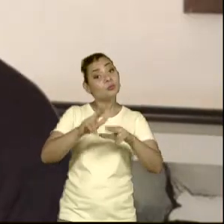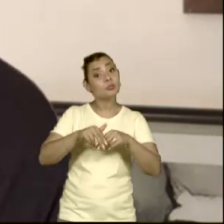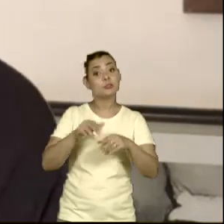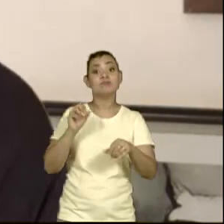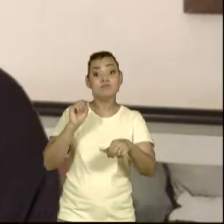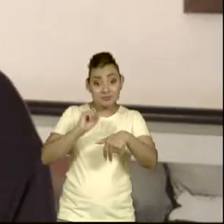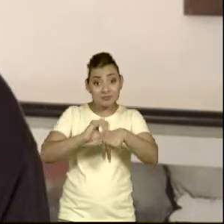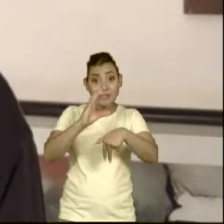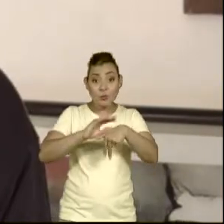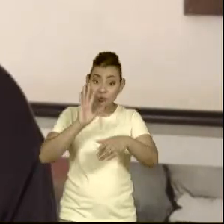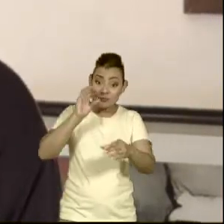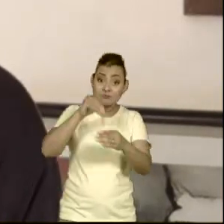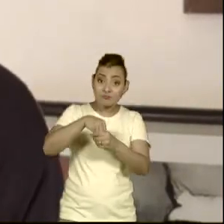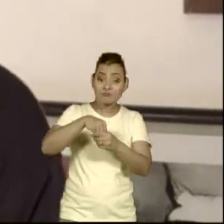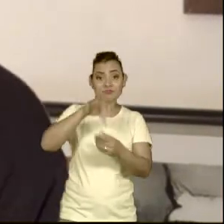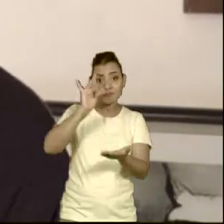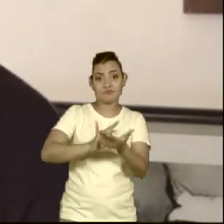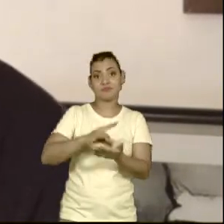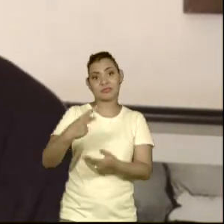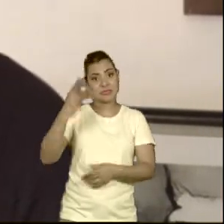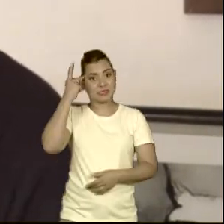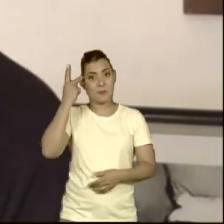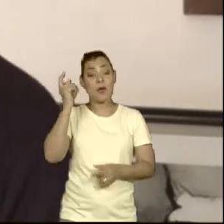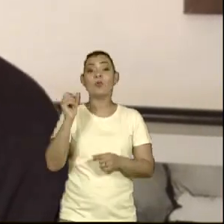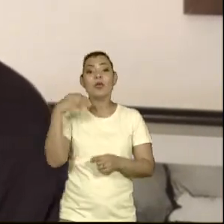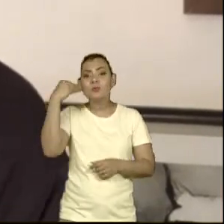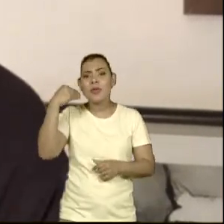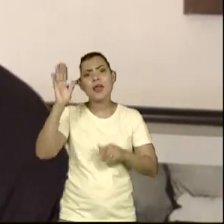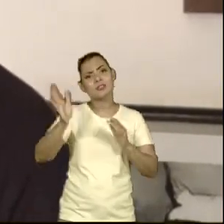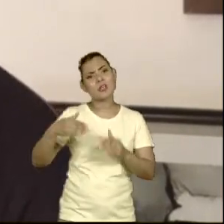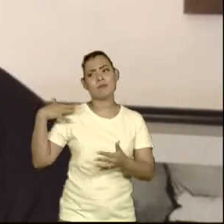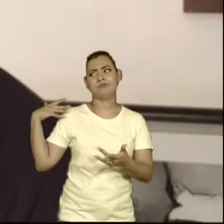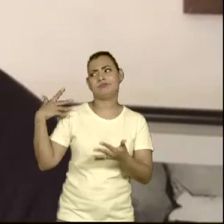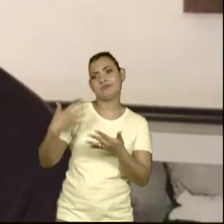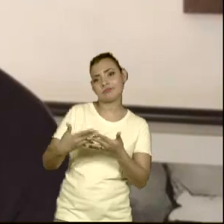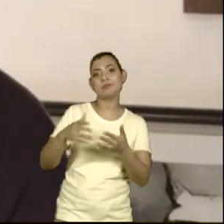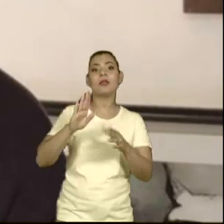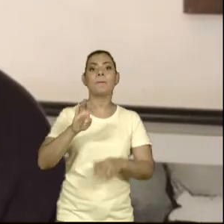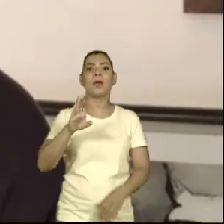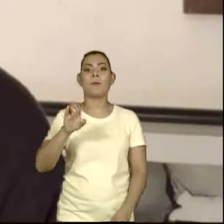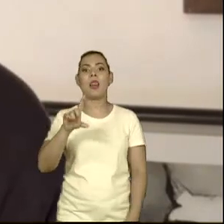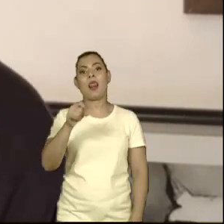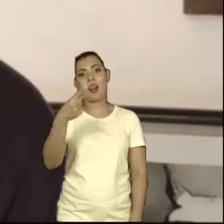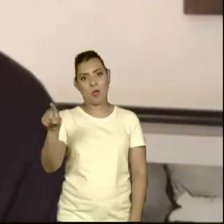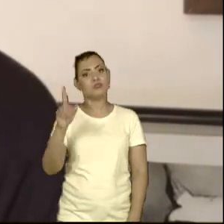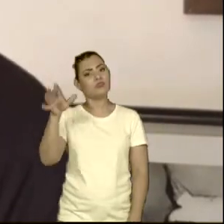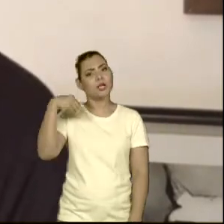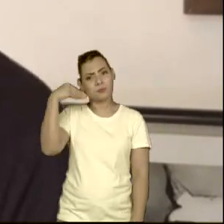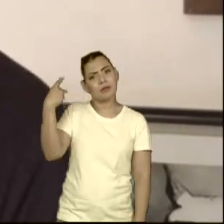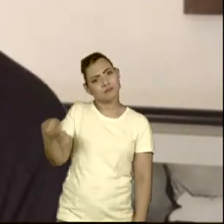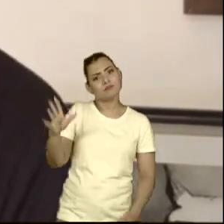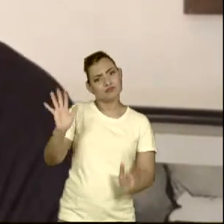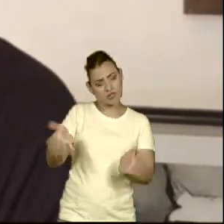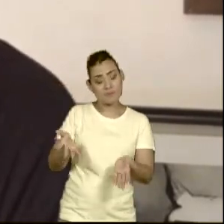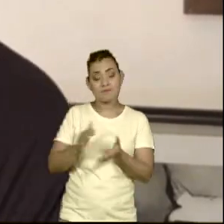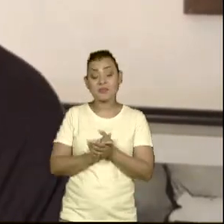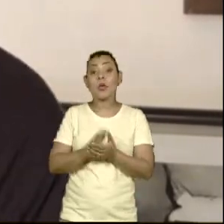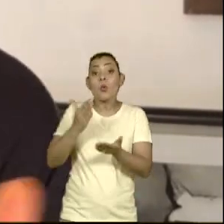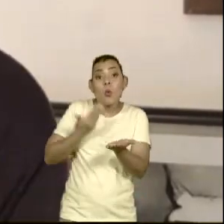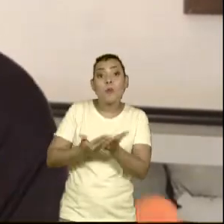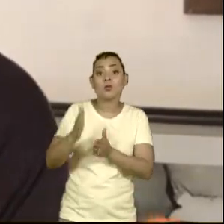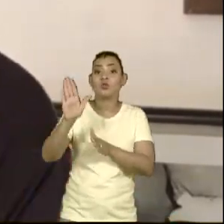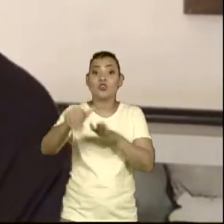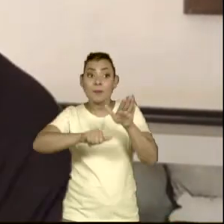dentro da TV Cultura mesmo, pelo menos em São Paulo estava, que era o pessoal que fazia o Bambalalão. e a gente começou a ser